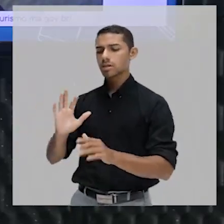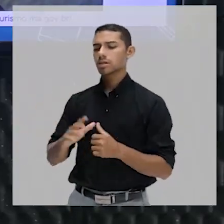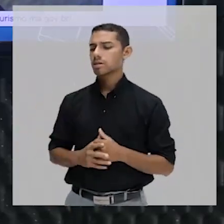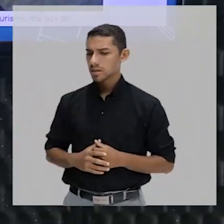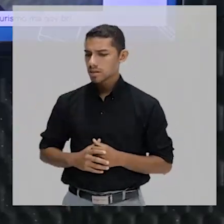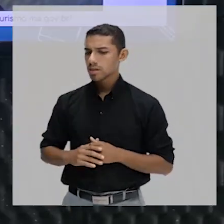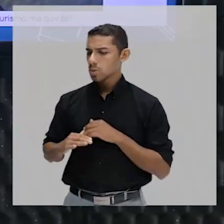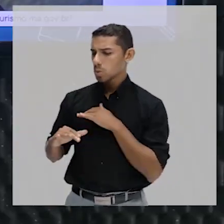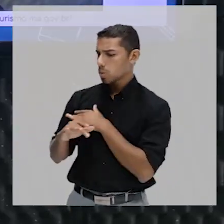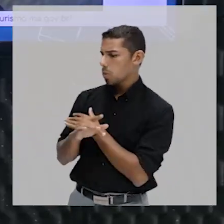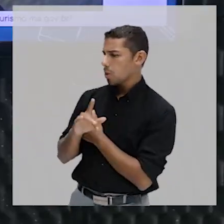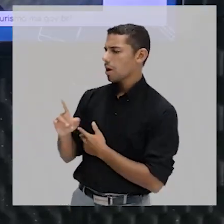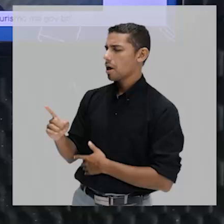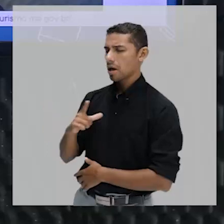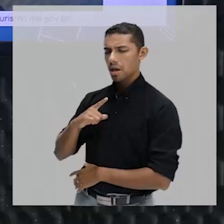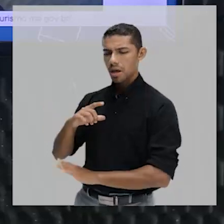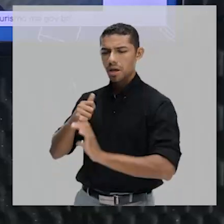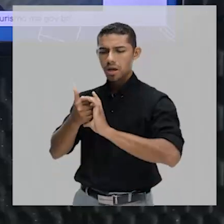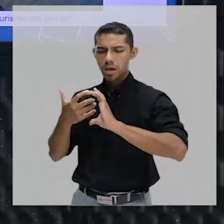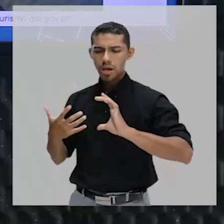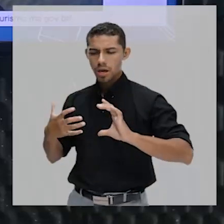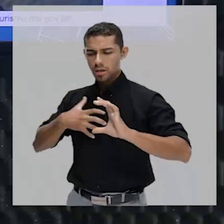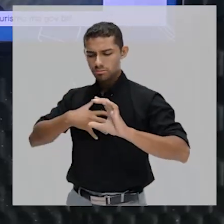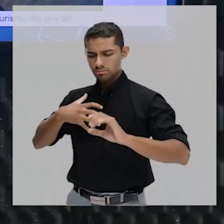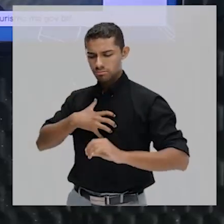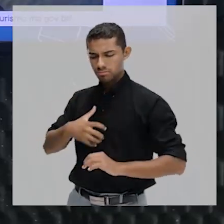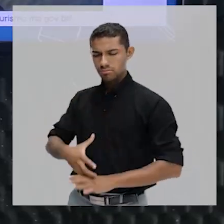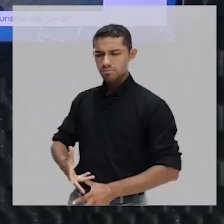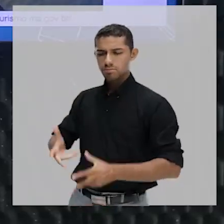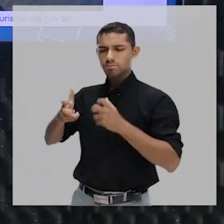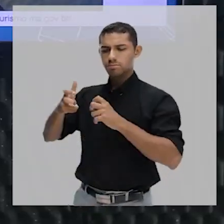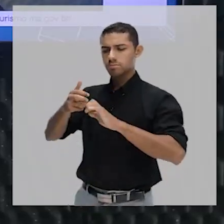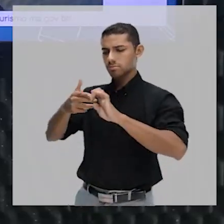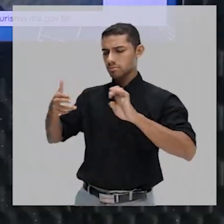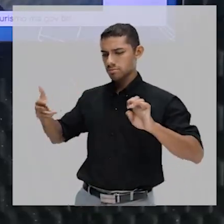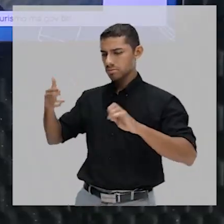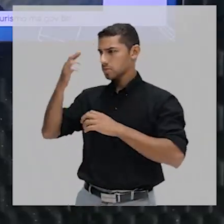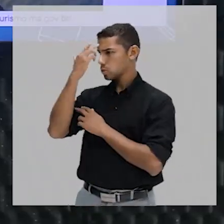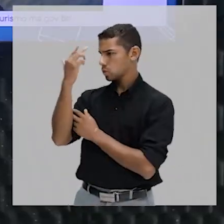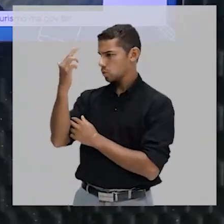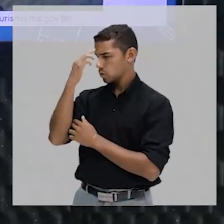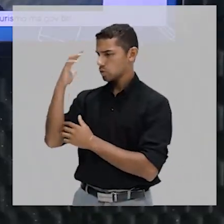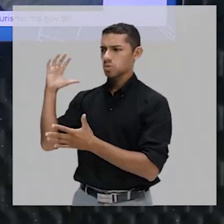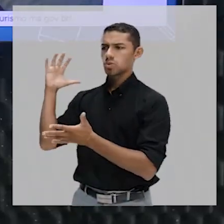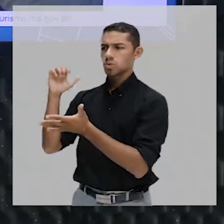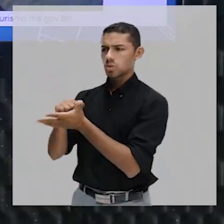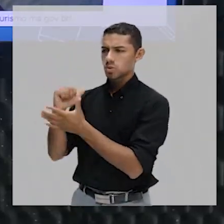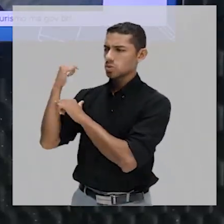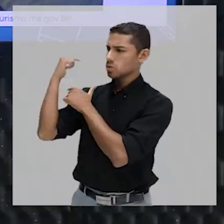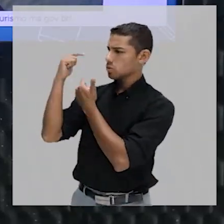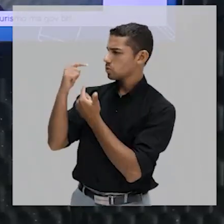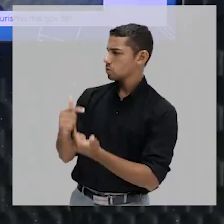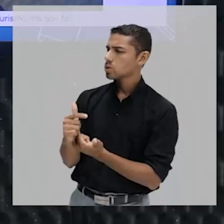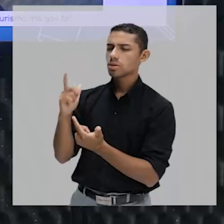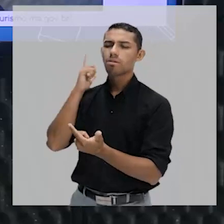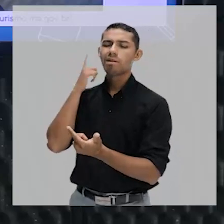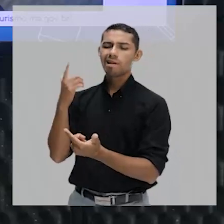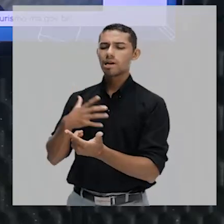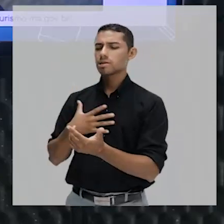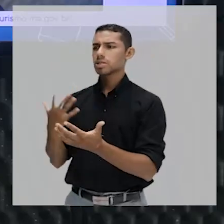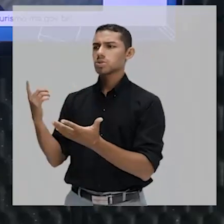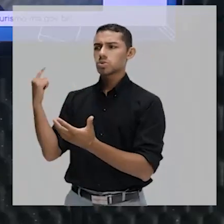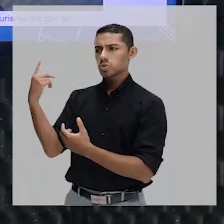tem essa característica, né? A gente pode perceber, por exemplo, elementos históricos, né? Quando a gente vai dar uma olhada, a gente percebe aí